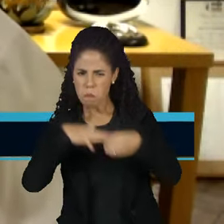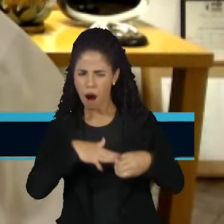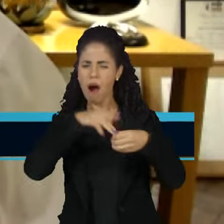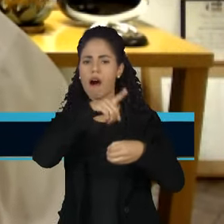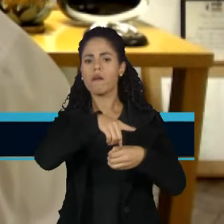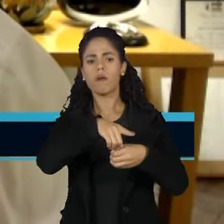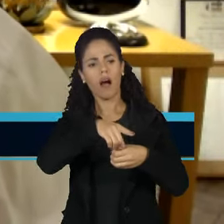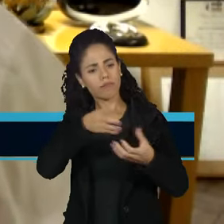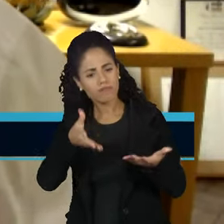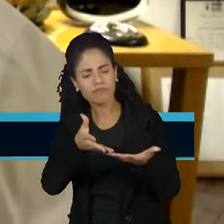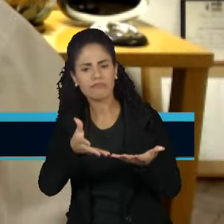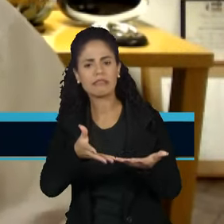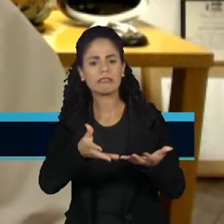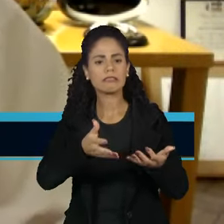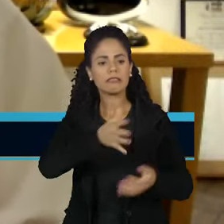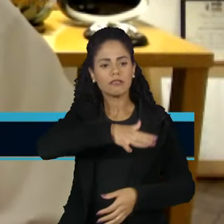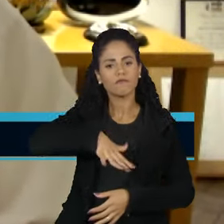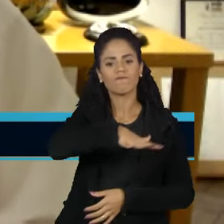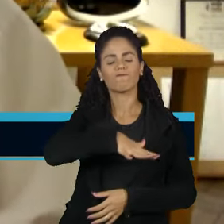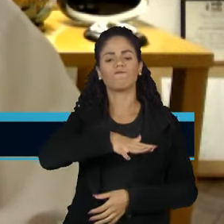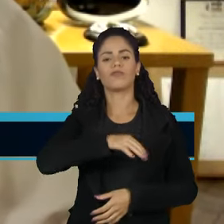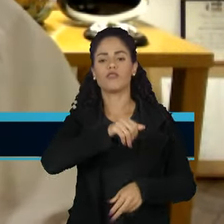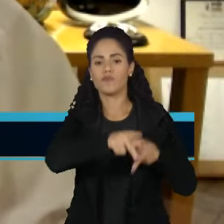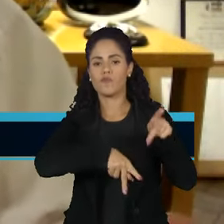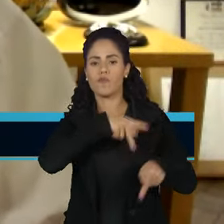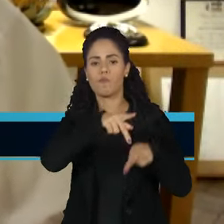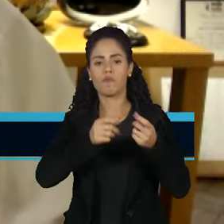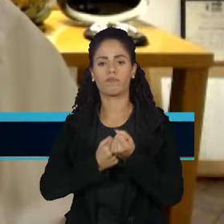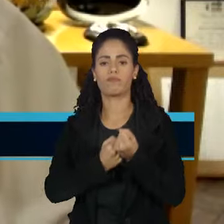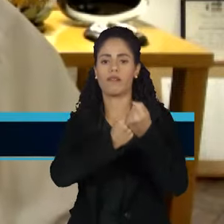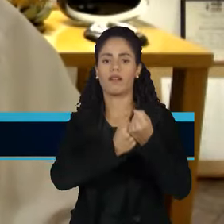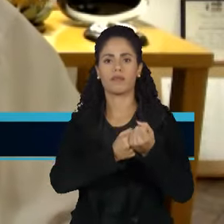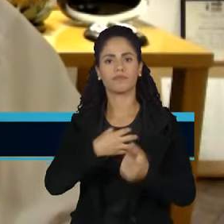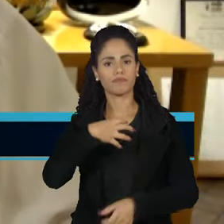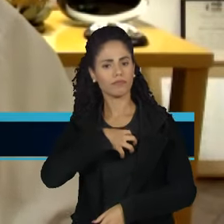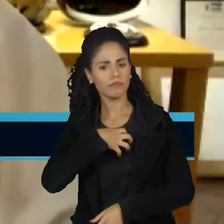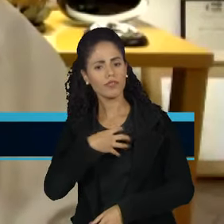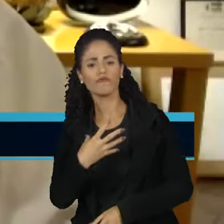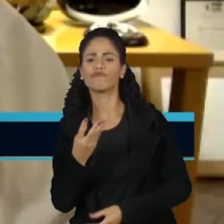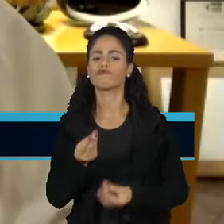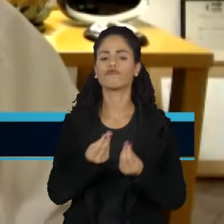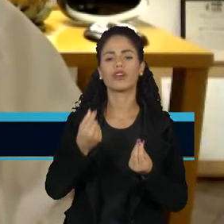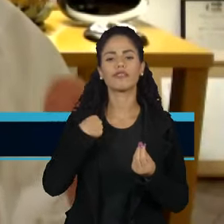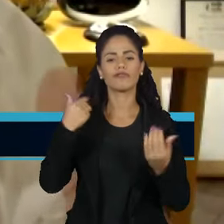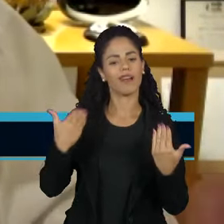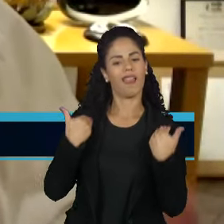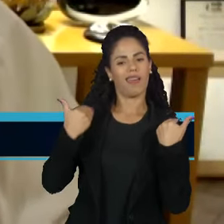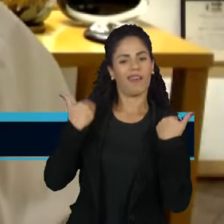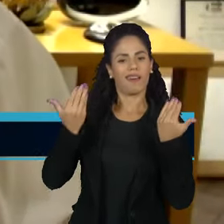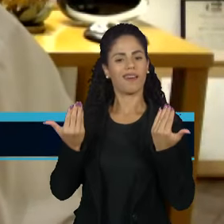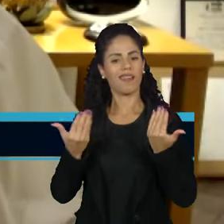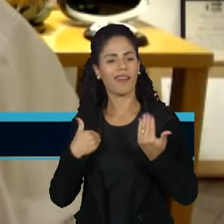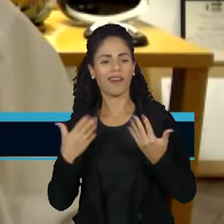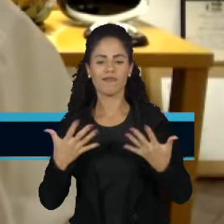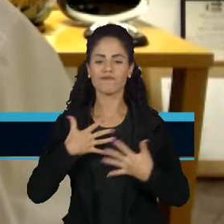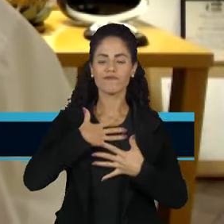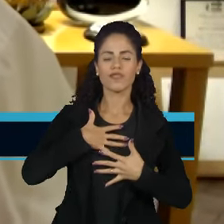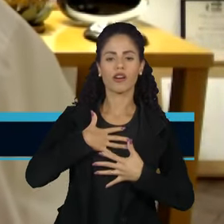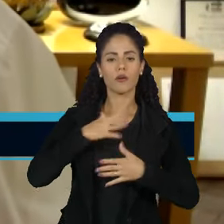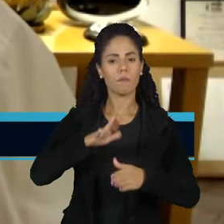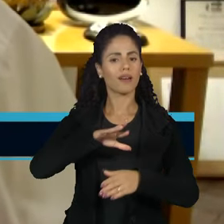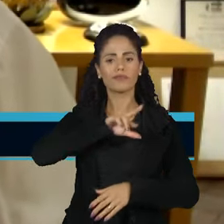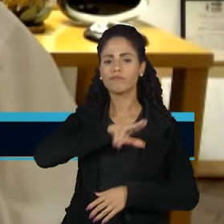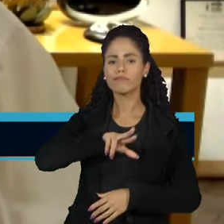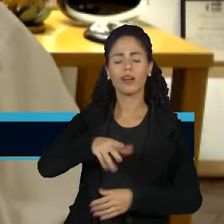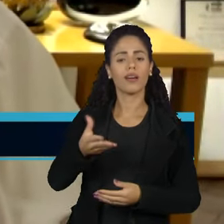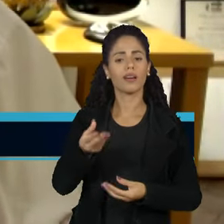para criar efeito, para gerar entre os seus apoiadores uma forma de alegria, de satisfação, mas sem levar